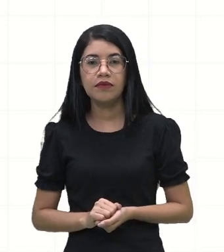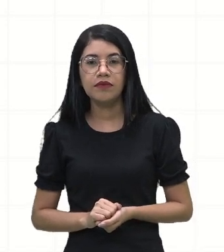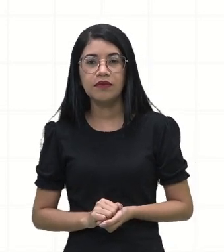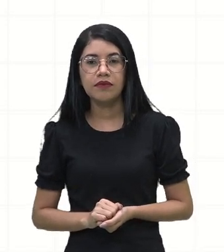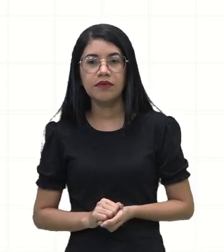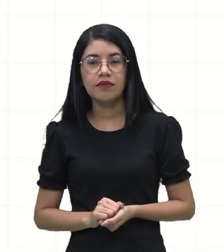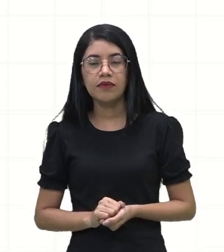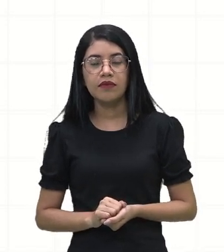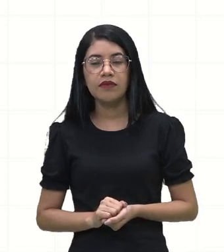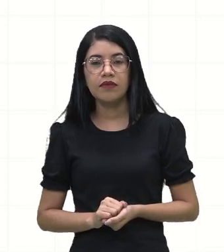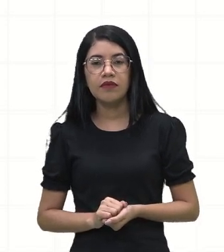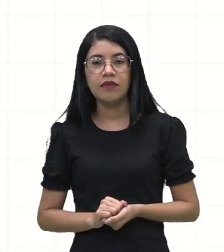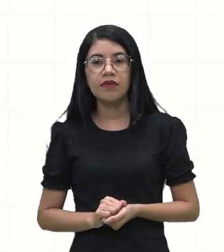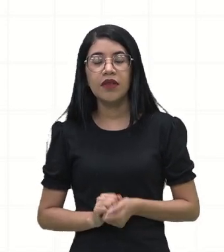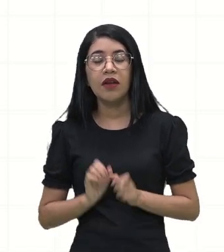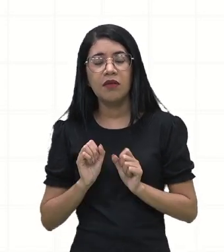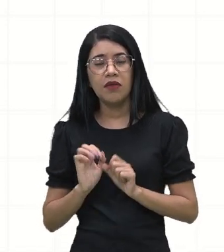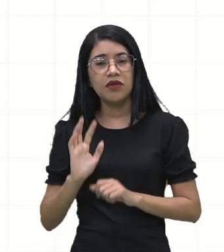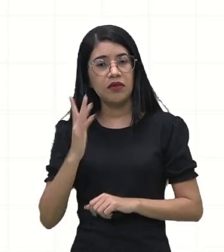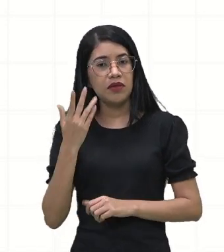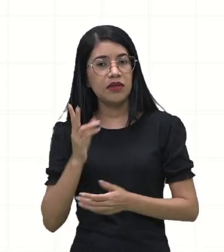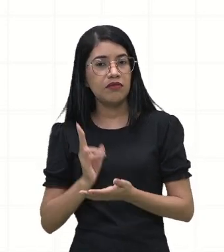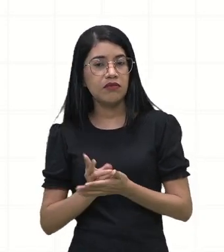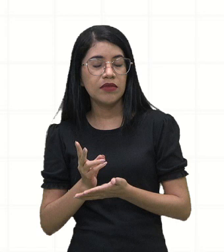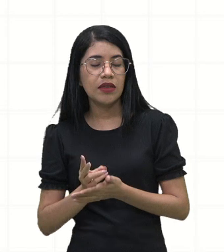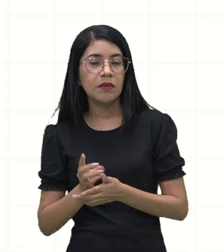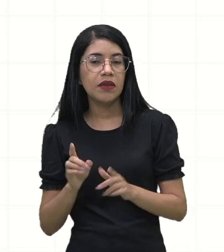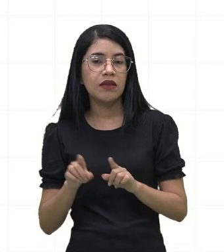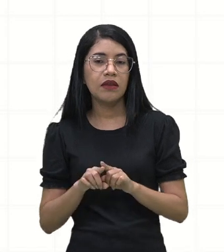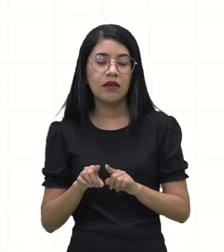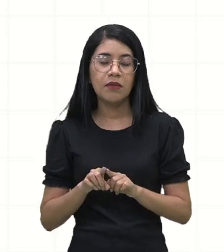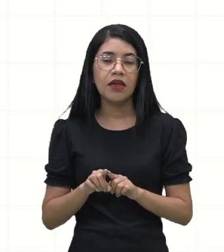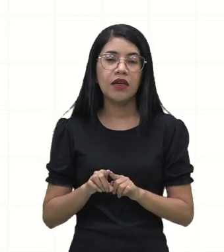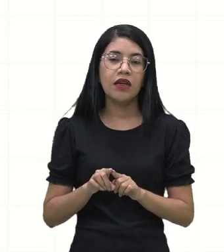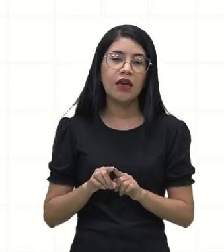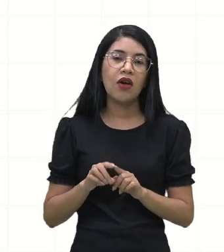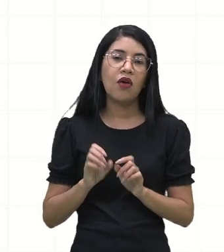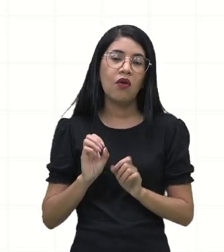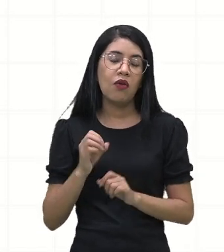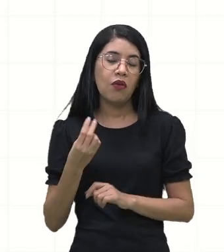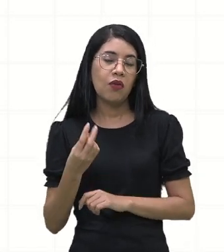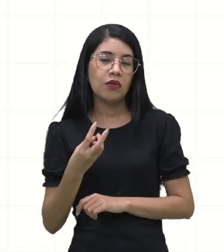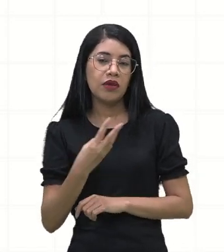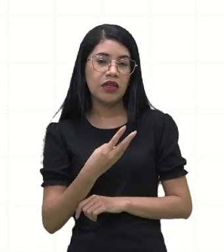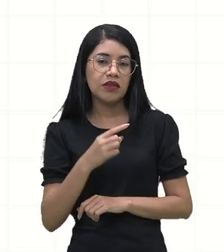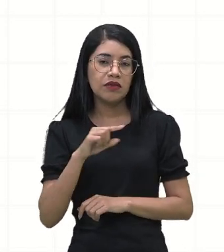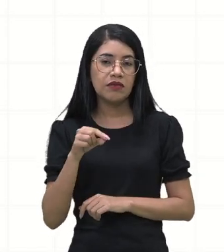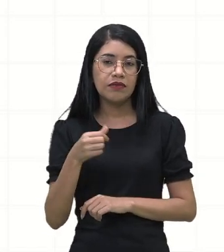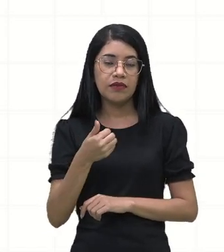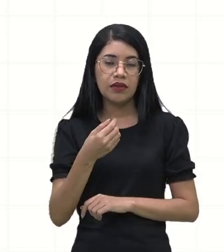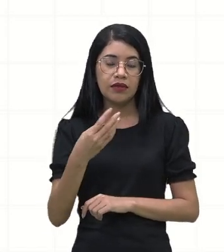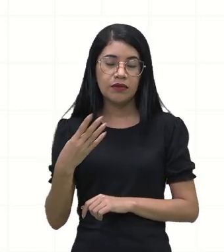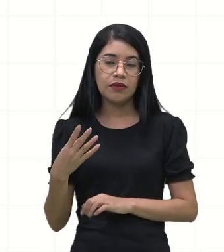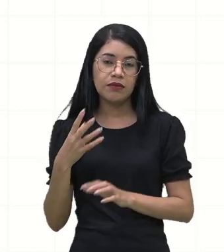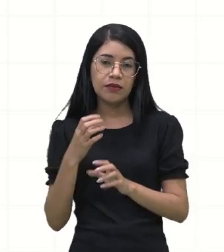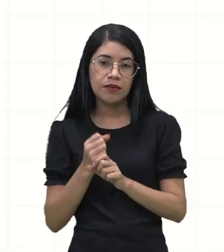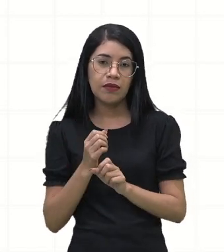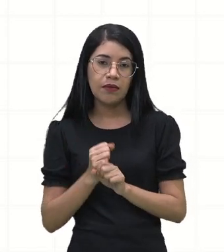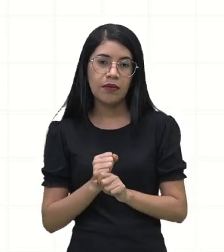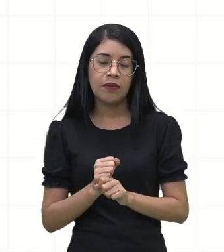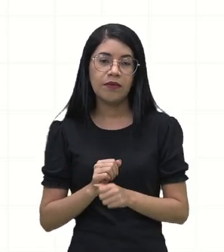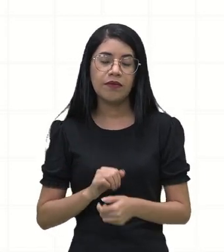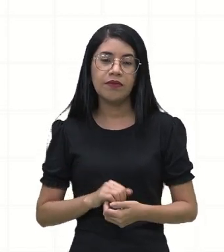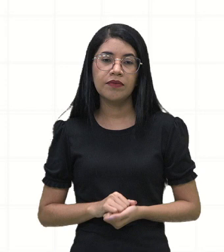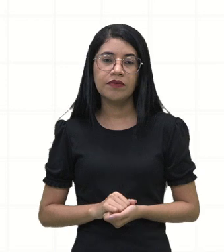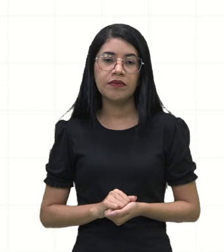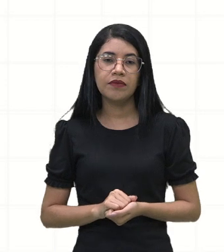acontecer várias vezes. Ou, muitos outros casos, considere π igual a 3,14. Aqui nesse aqui, ó, vamos